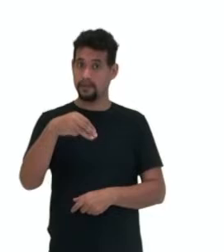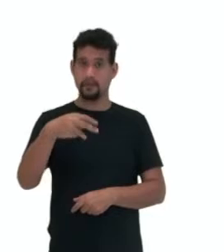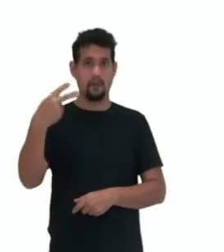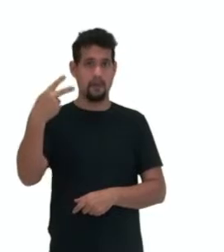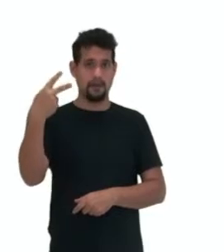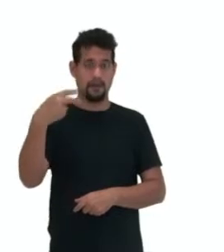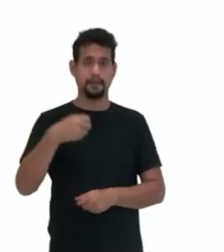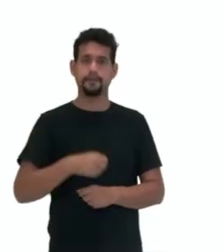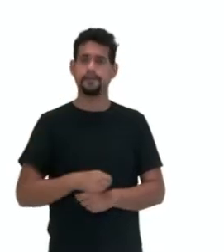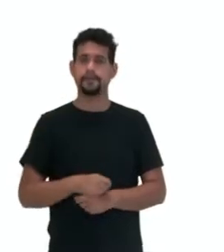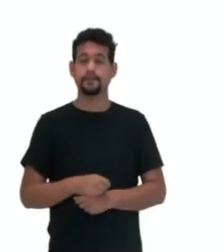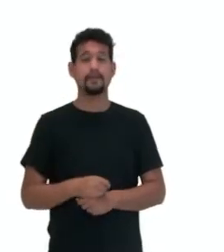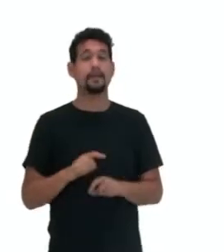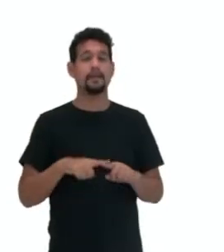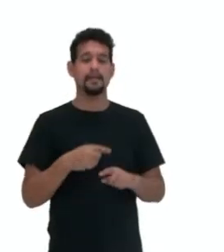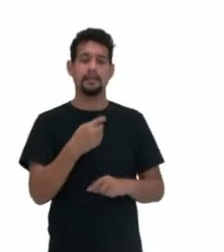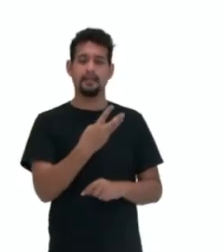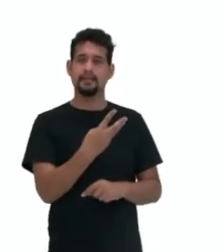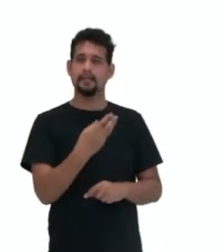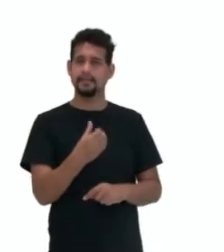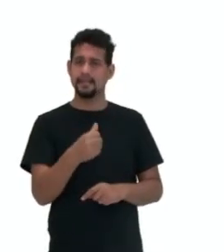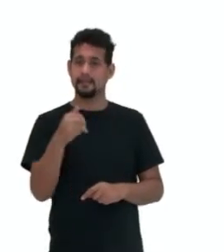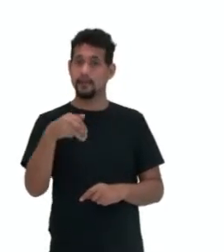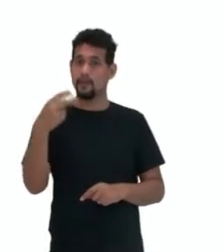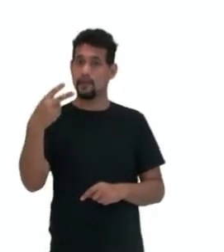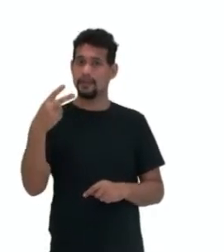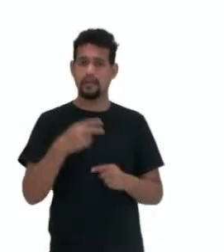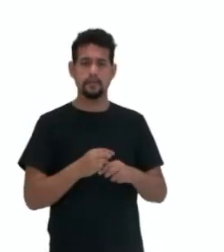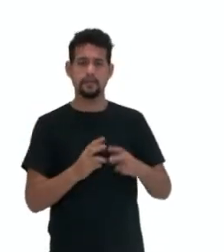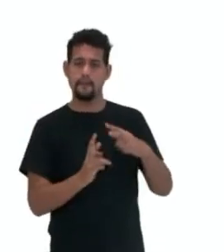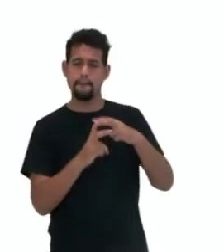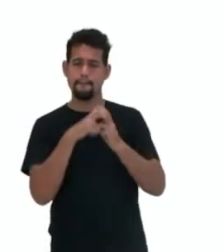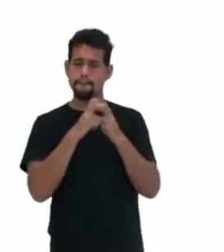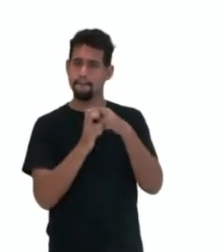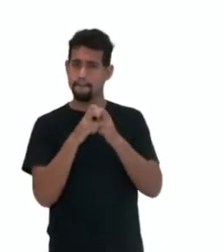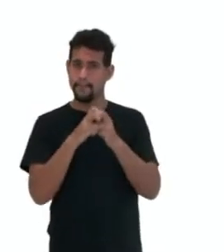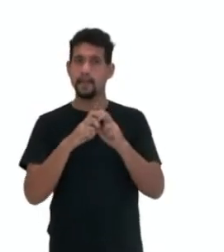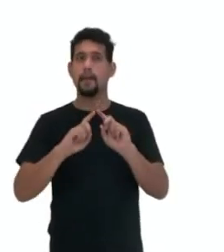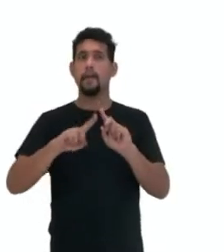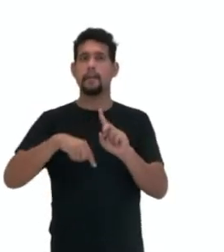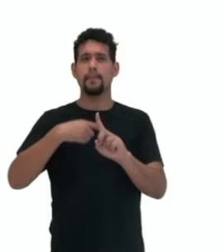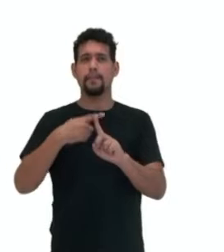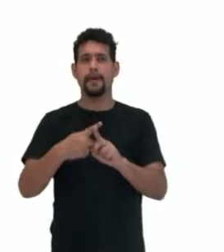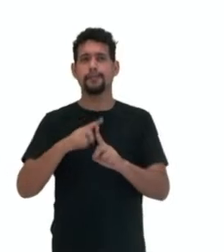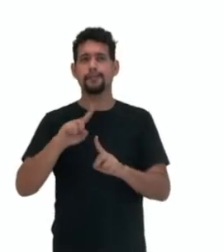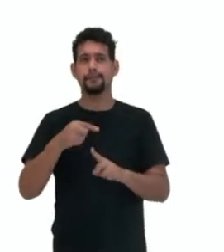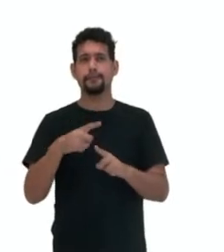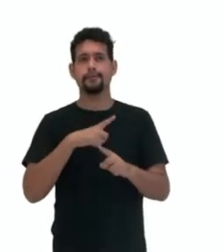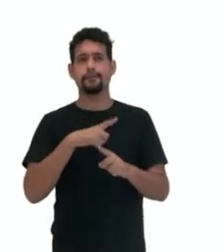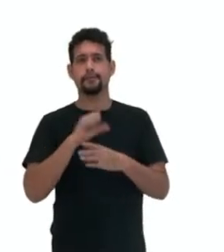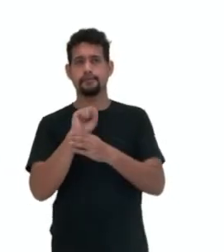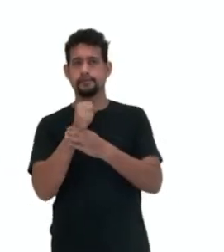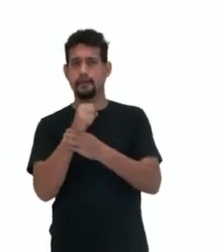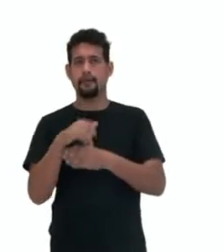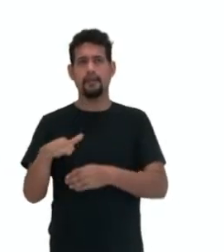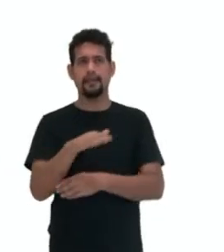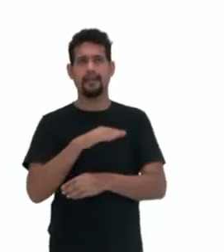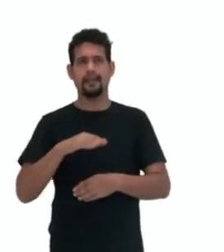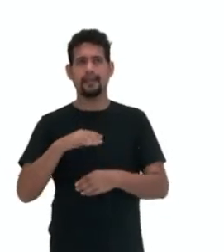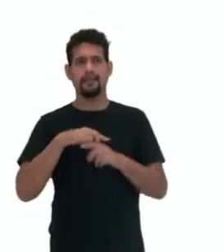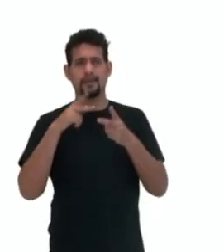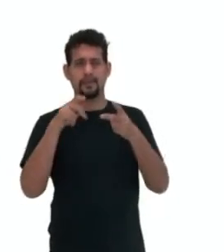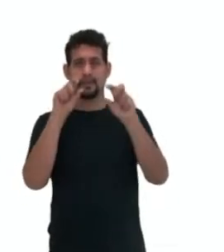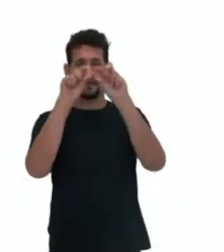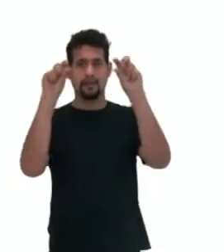36 metros quadrados de área de combate e 28 metros quadrados de área de segurança. Olha que quanto de área de segurança, né? Aqui na imagem a gente pode